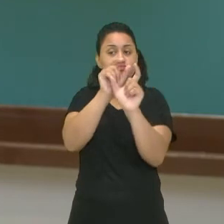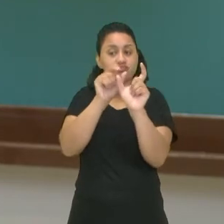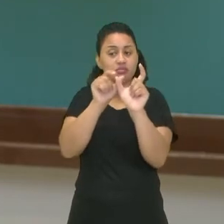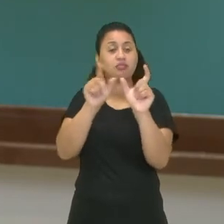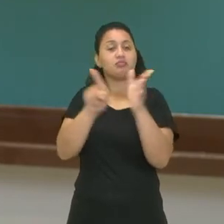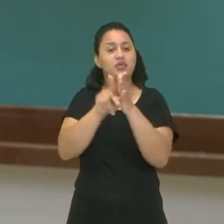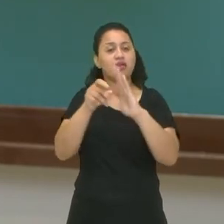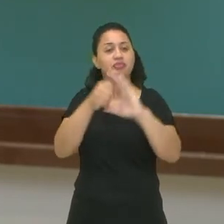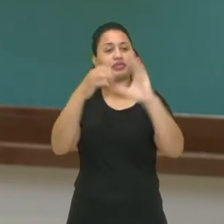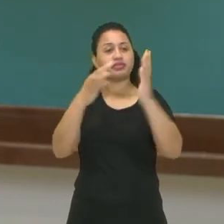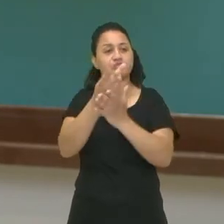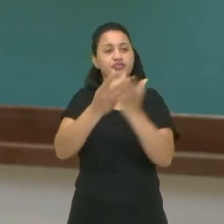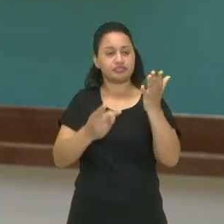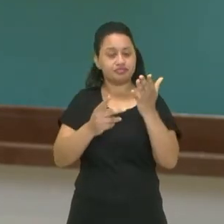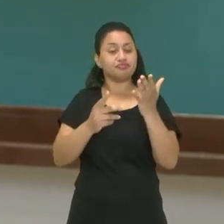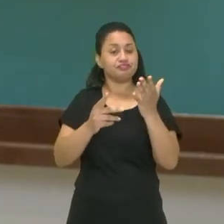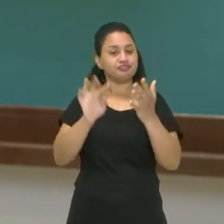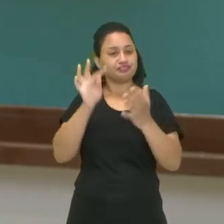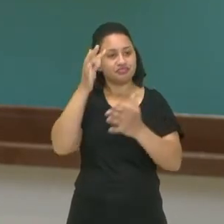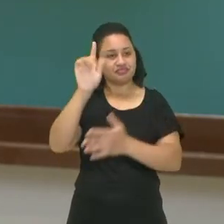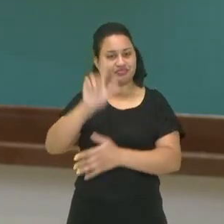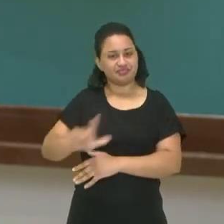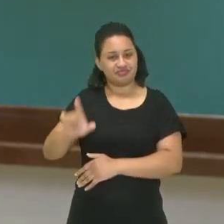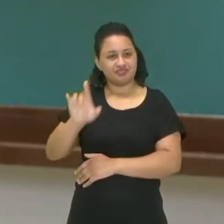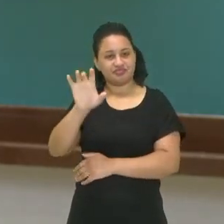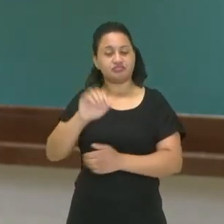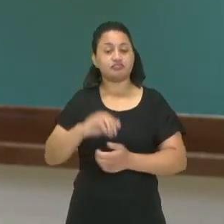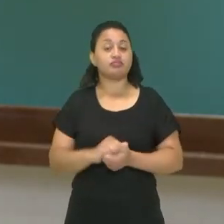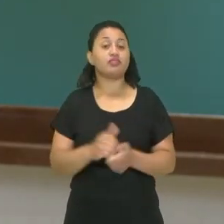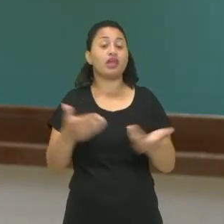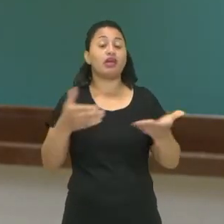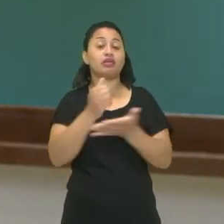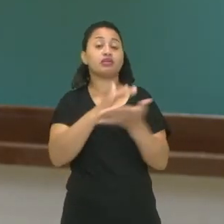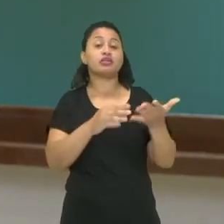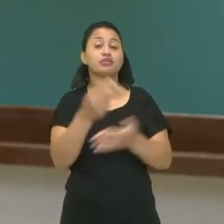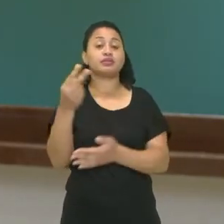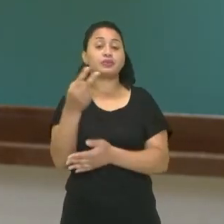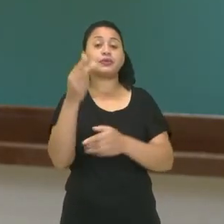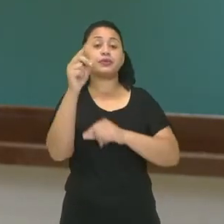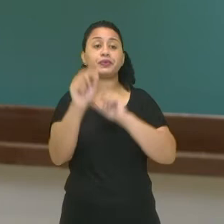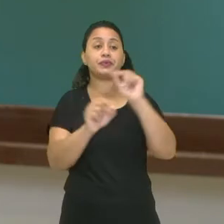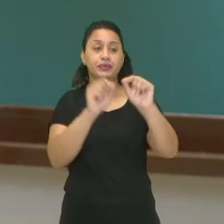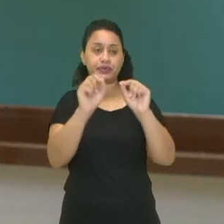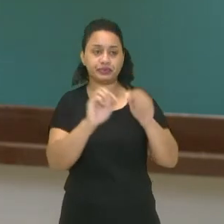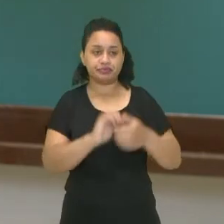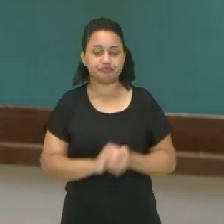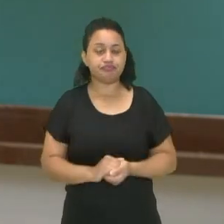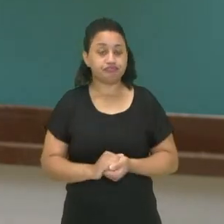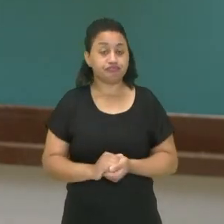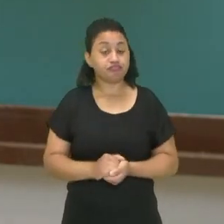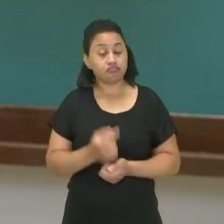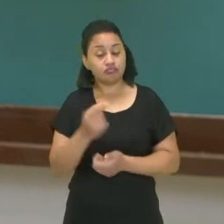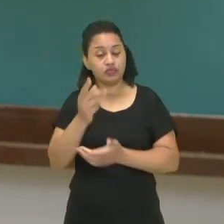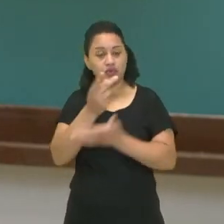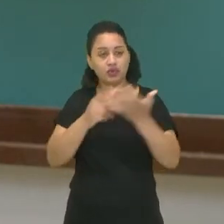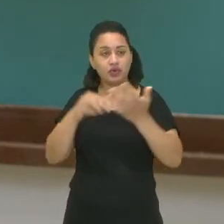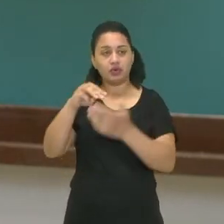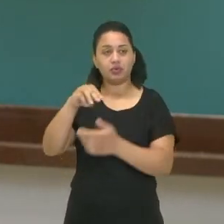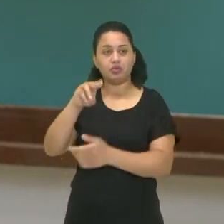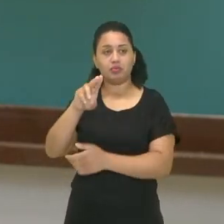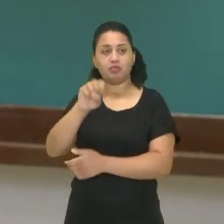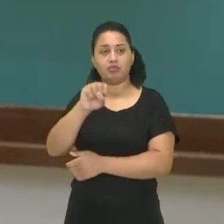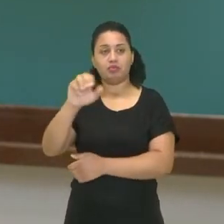da literatura, é isso. E chegamos à atividade 2. A musa impassível parnasiana